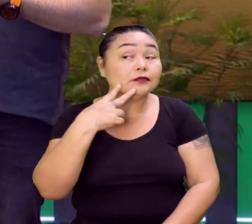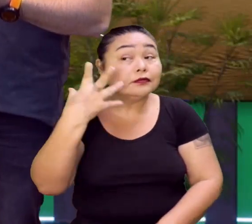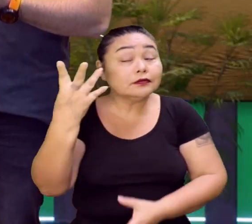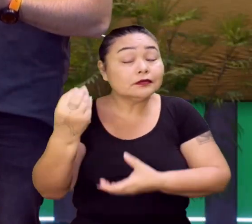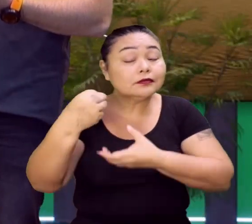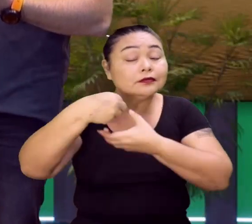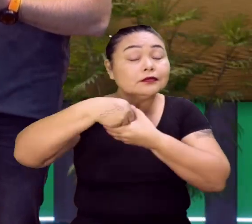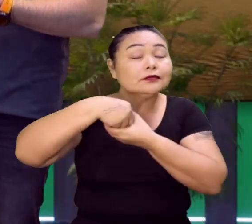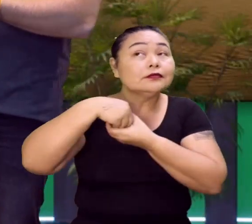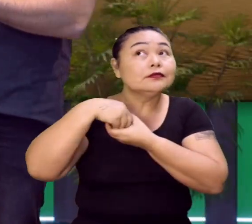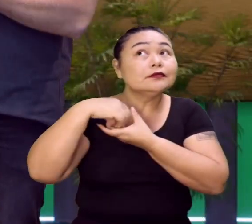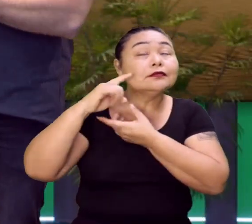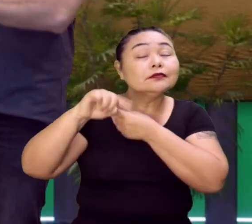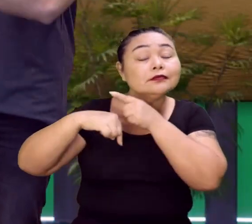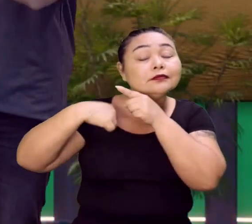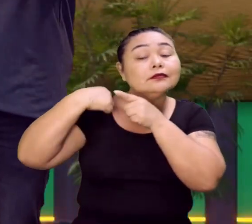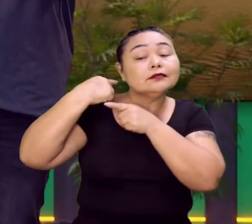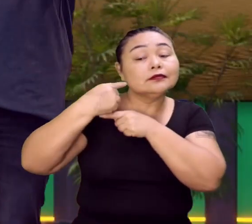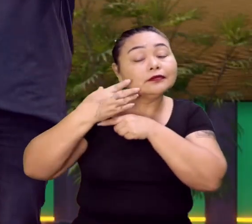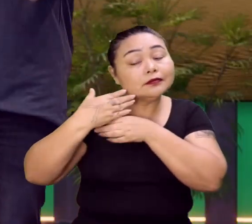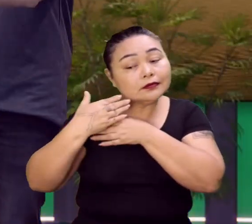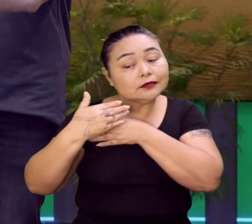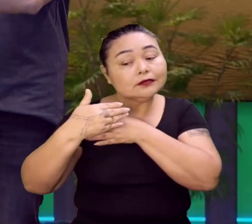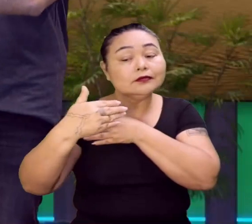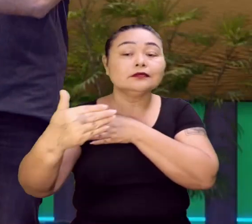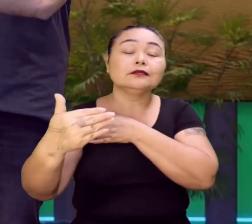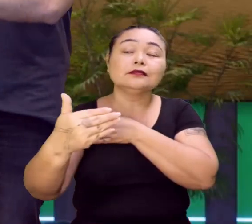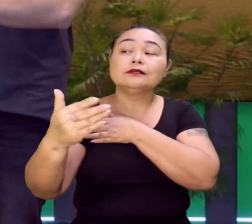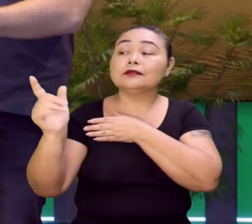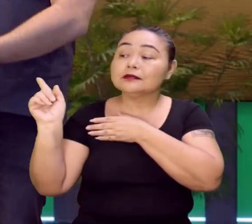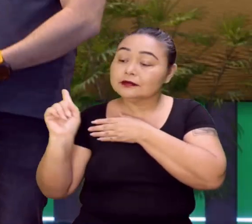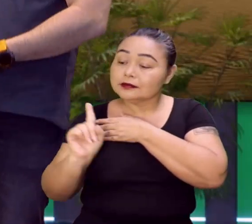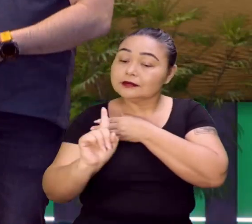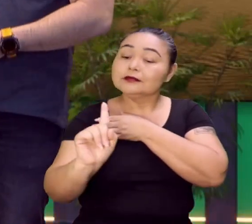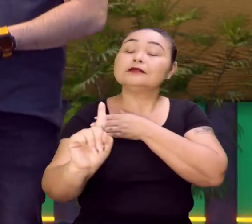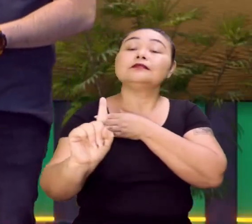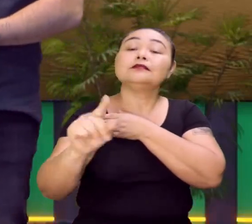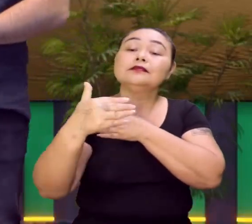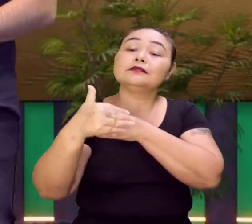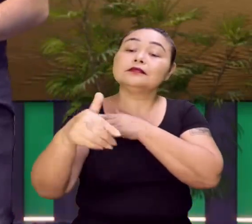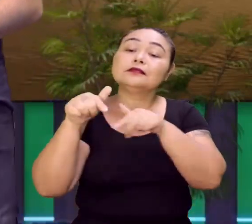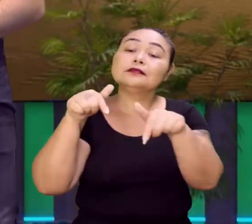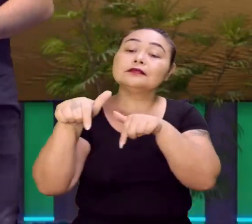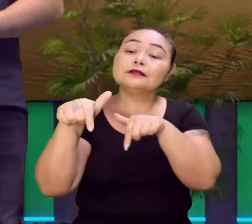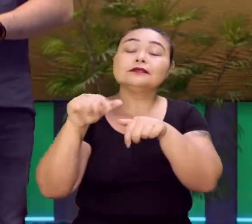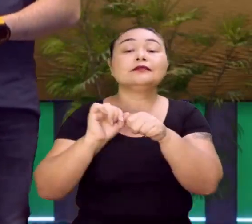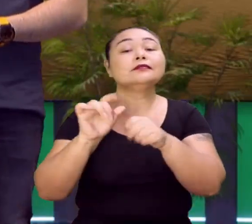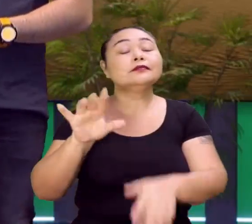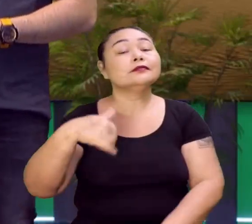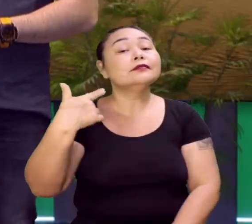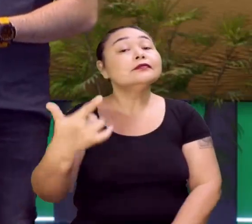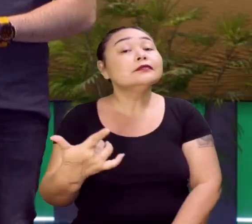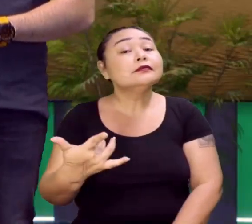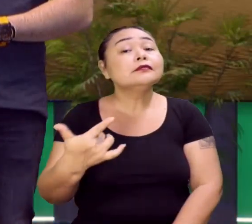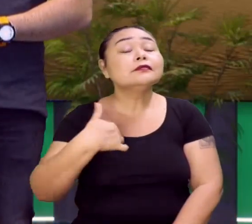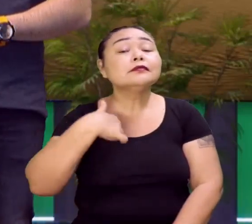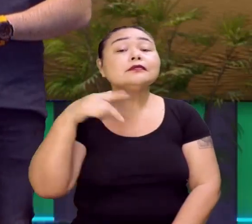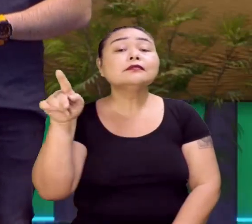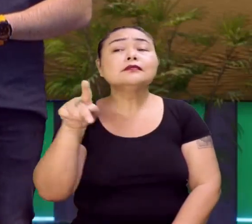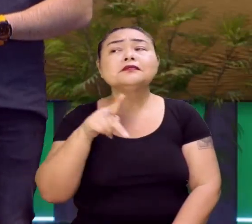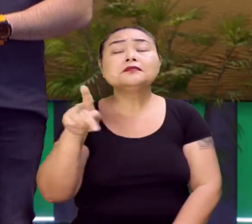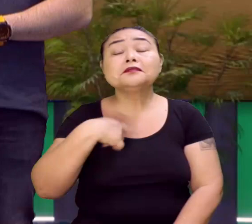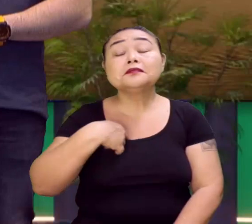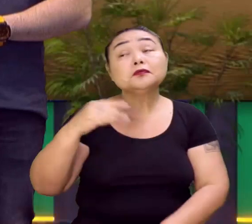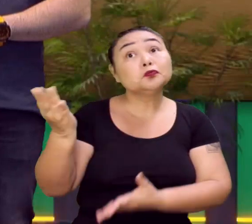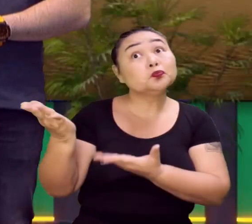fazer a diferença até mesmo para a entrada desse garoto no mercado de trabalho. Exatamente. E aí ele pode pensar assim, professor, mas eu sou muito